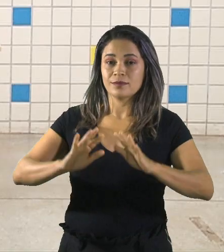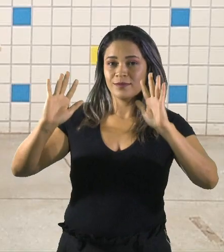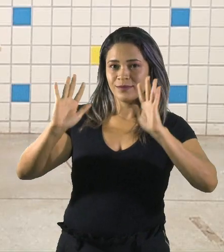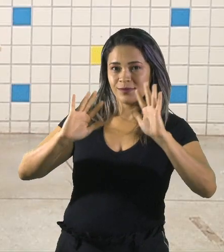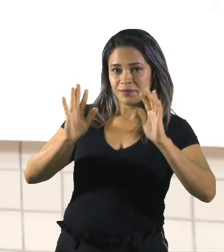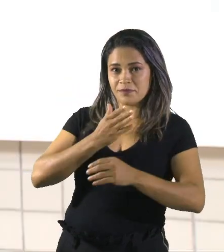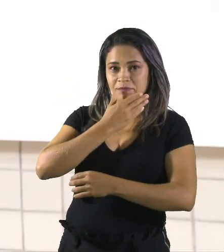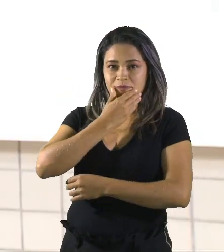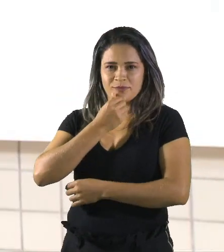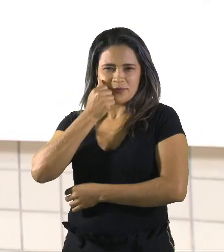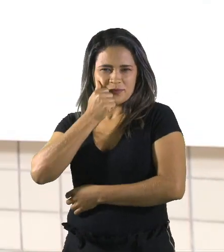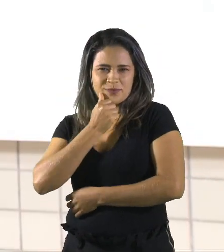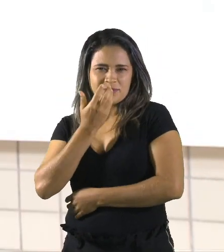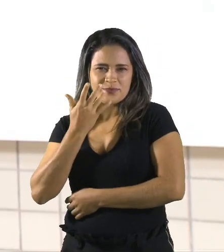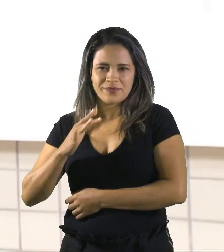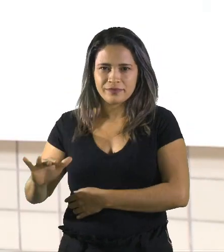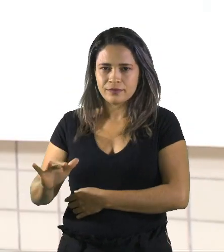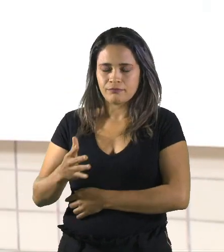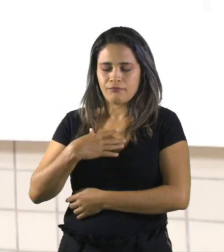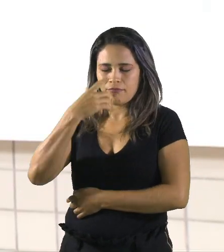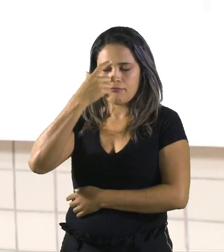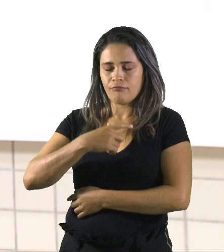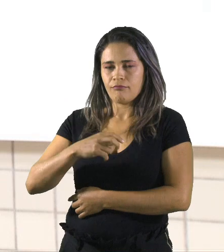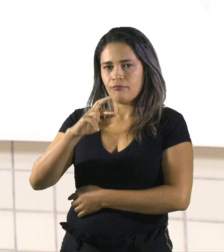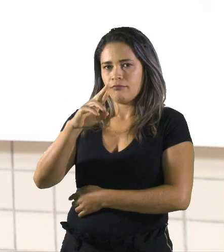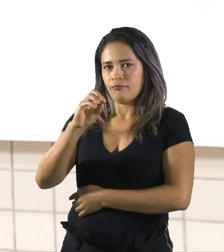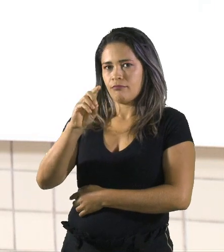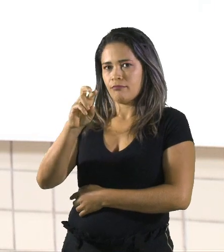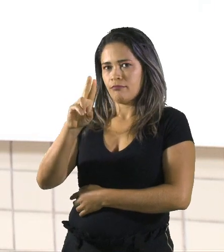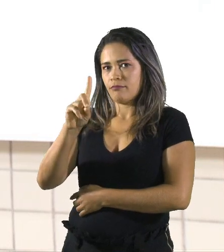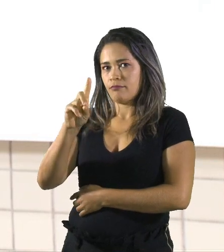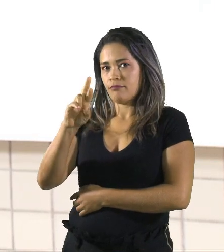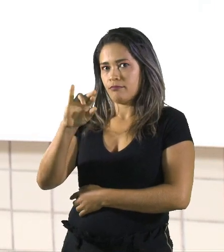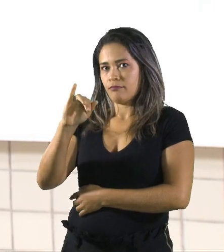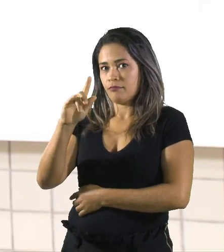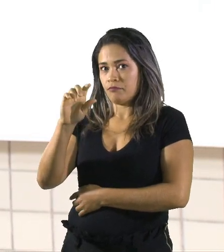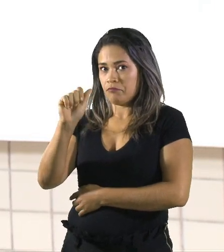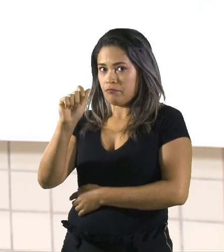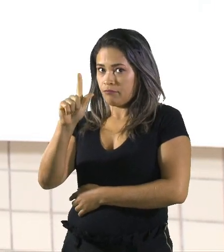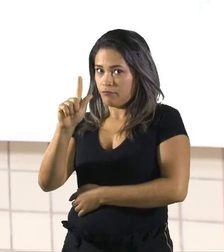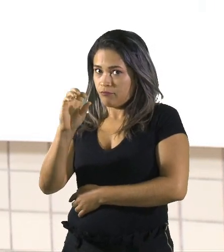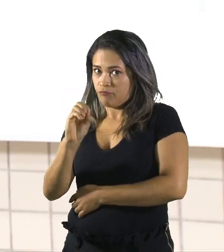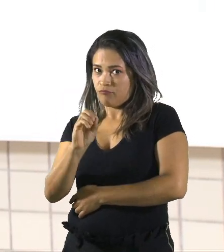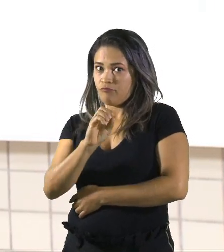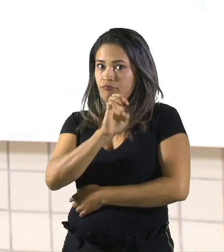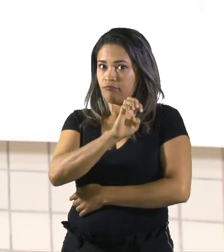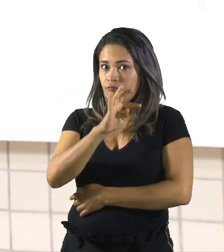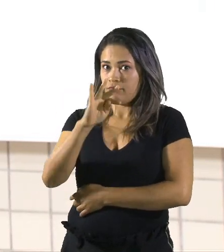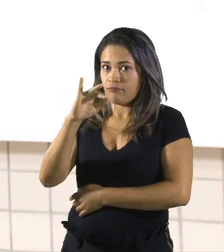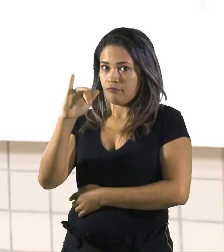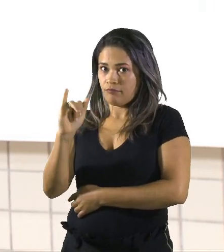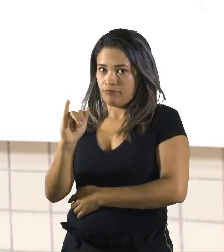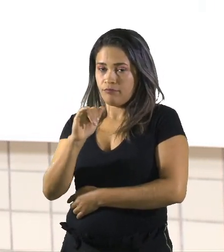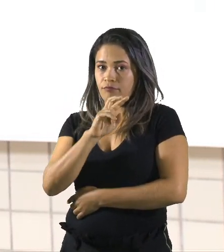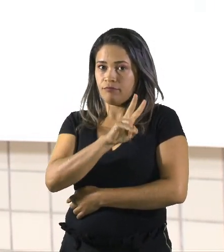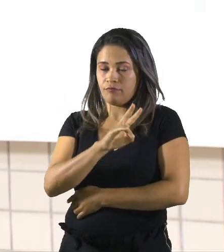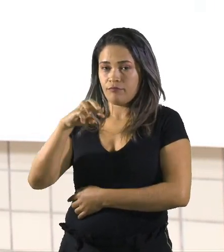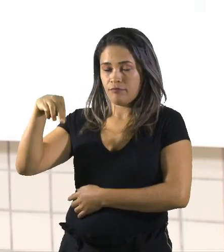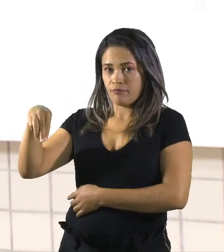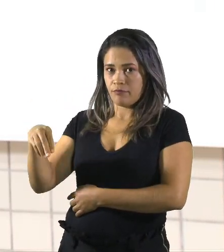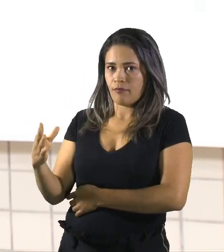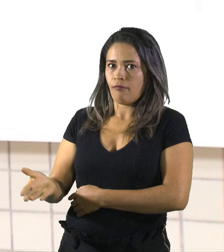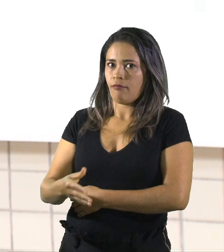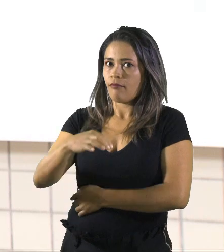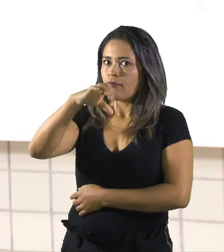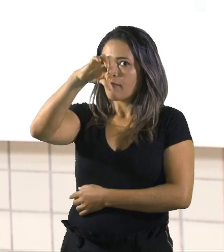Olá, meninos e meninas. Eu sou Rodrigo Mota, professor de matemática da Escola de Tempo Integral Vinícius de Moraes. Essa é a nossa nona aula. Hoje nós